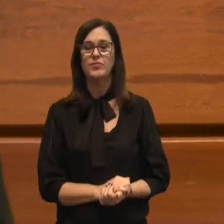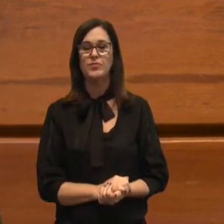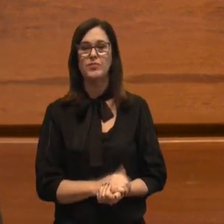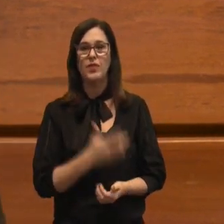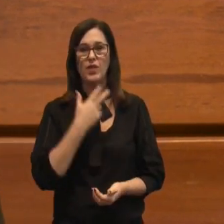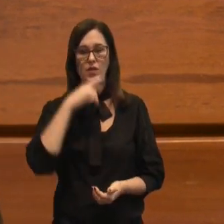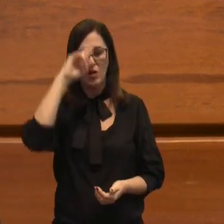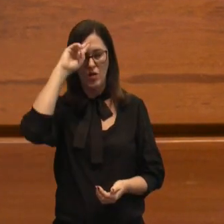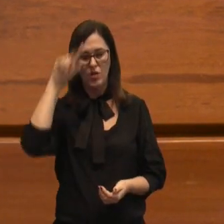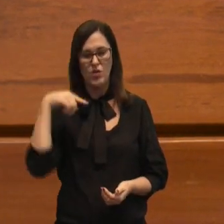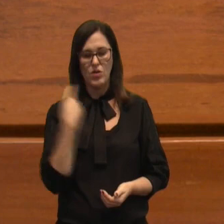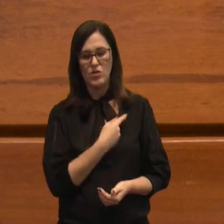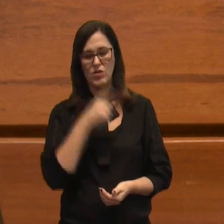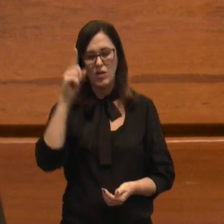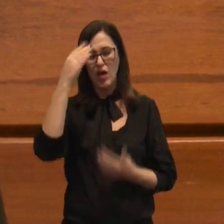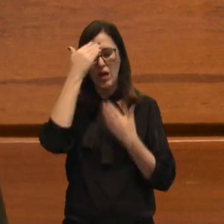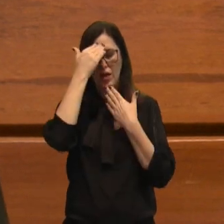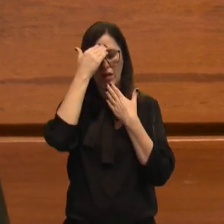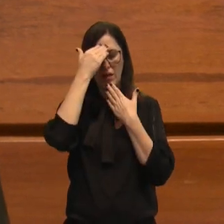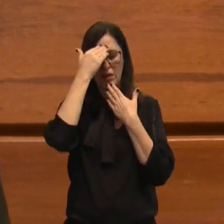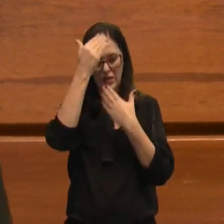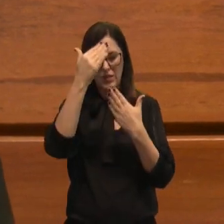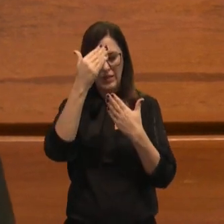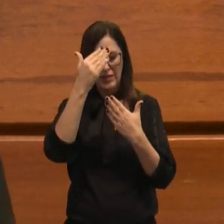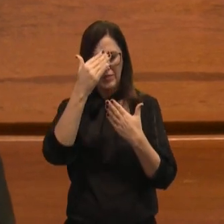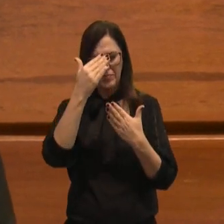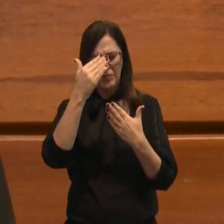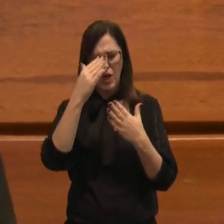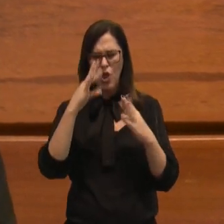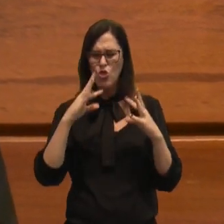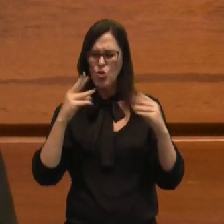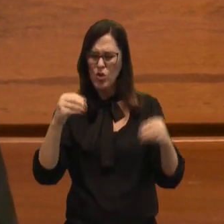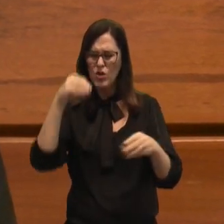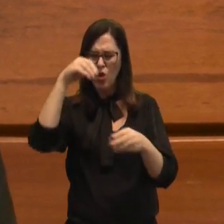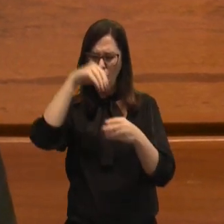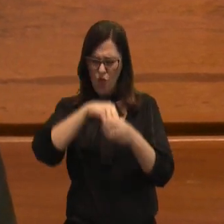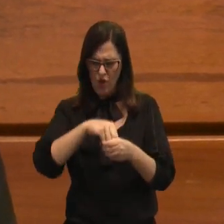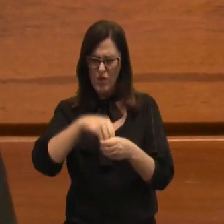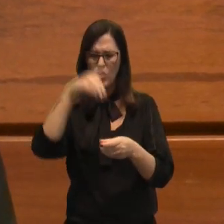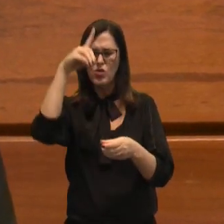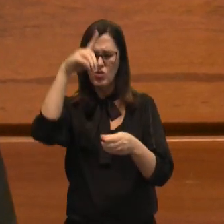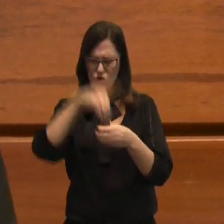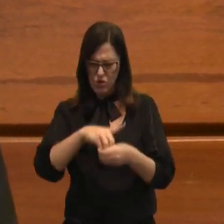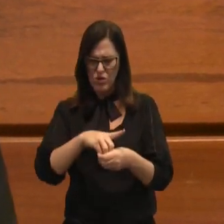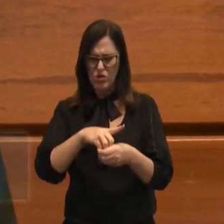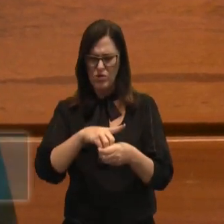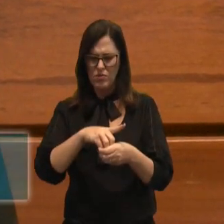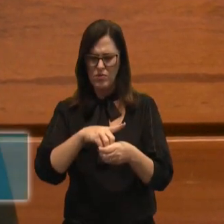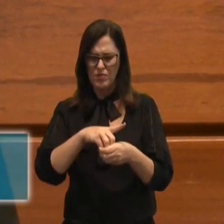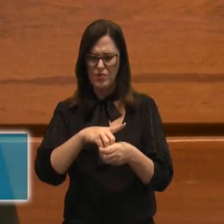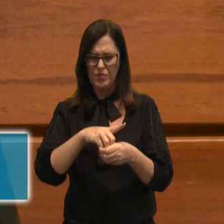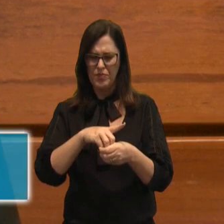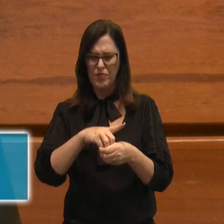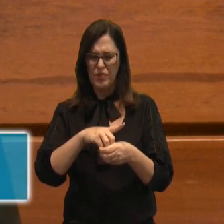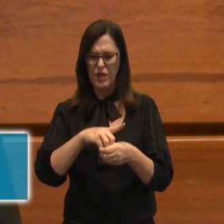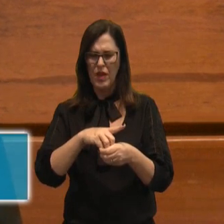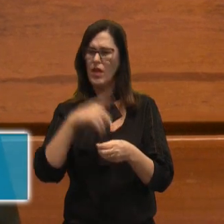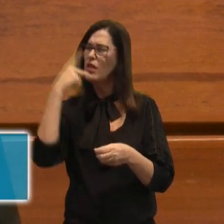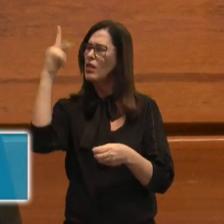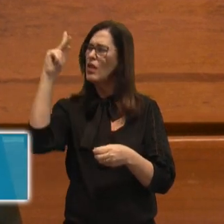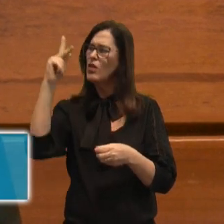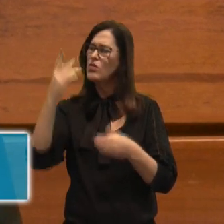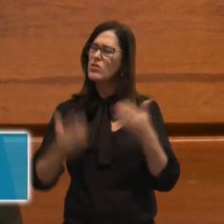Senhor nosso Deus, nós queremos agradecer todas as ofertas, dízimos que os Teus